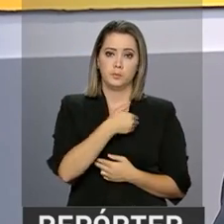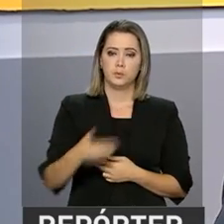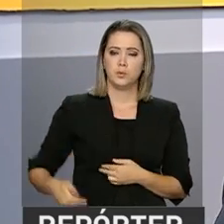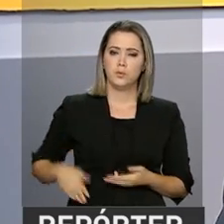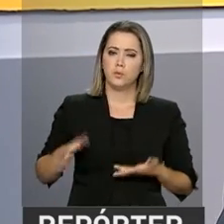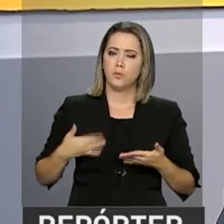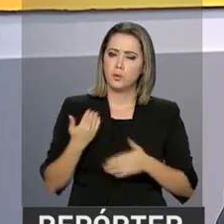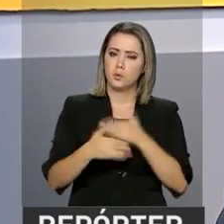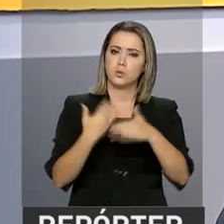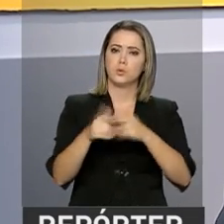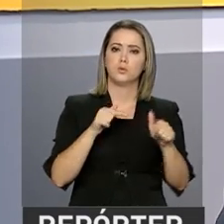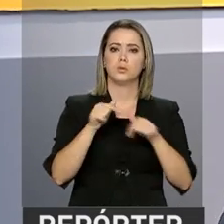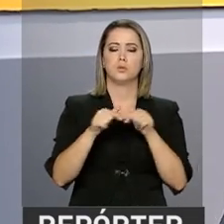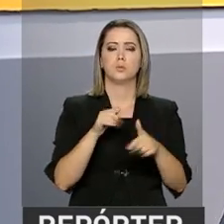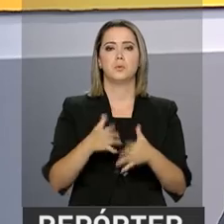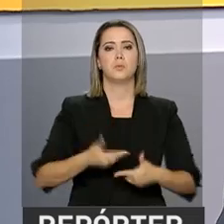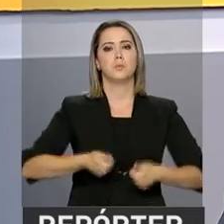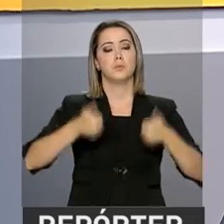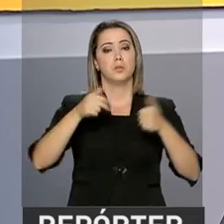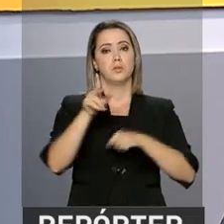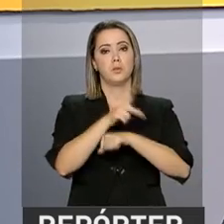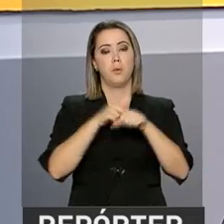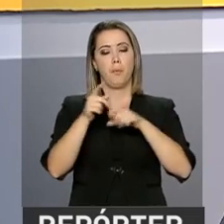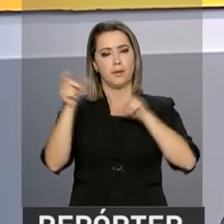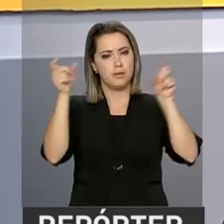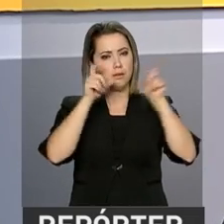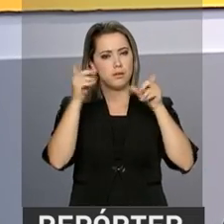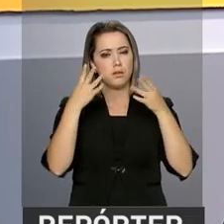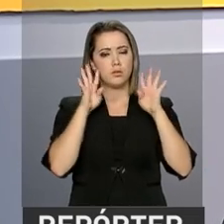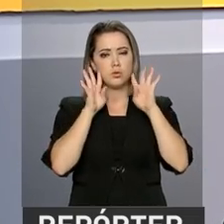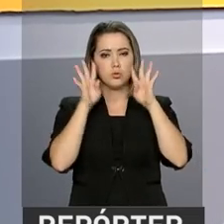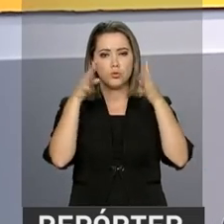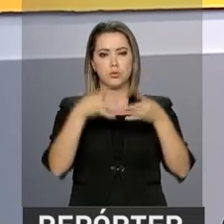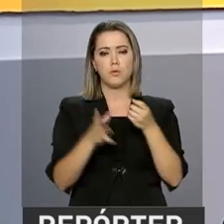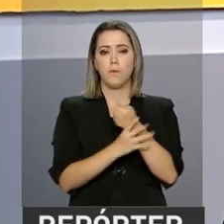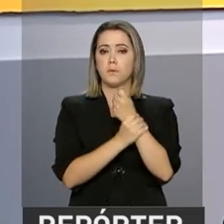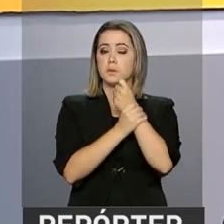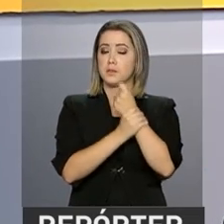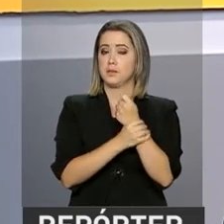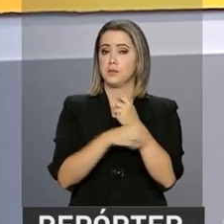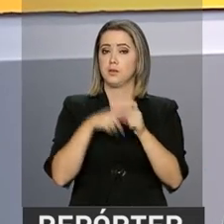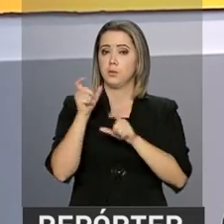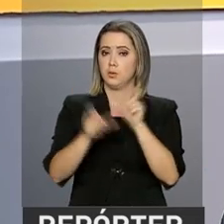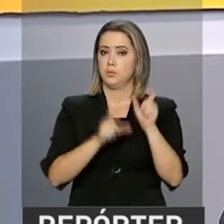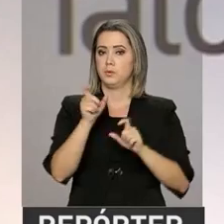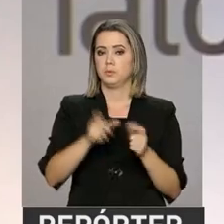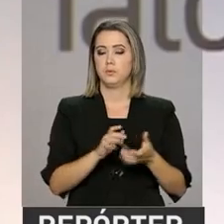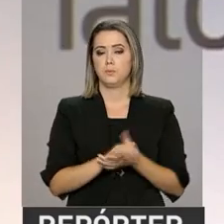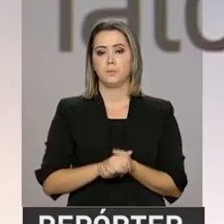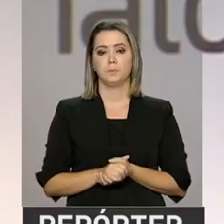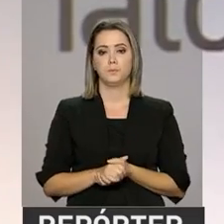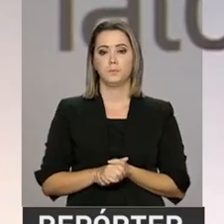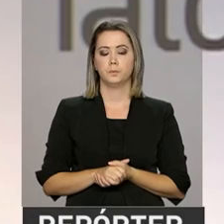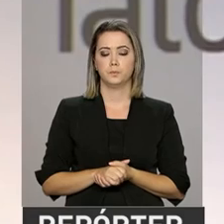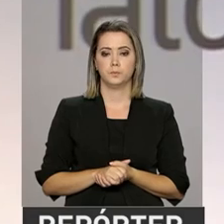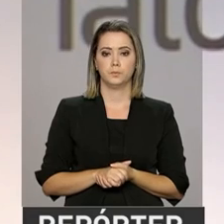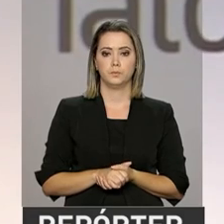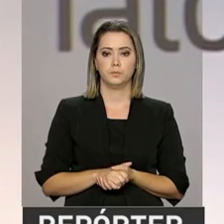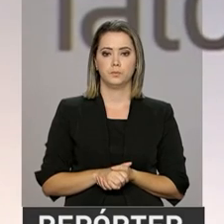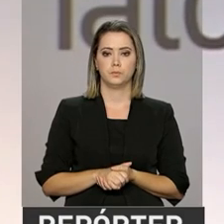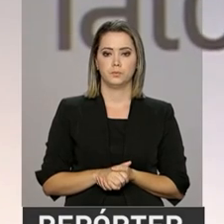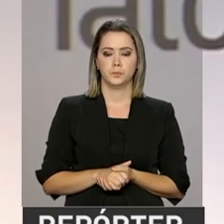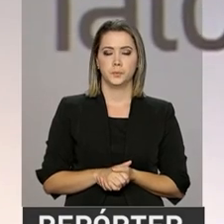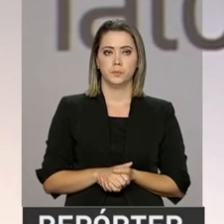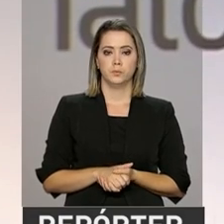tornar o país cada vez mais competitivo atrativo e seguro para os investidores